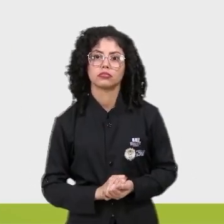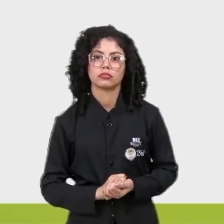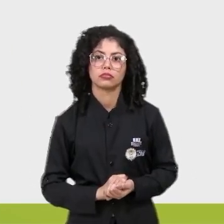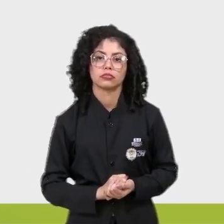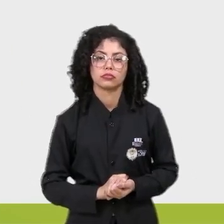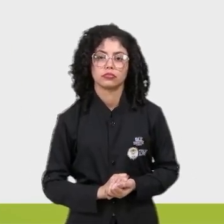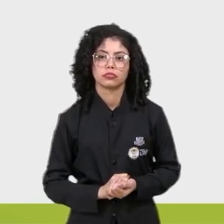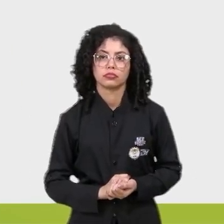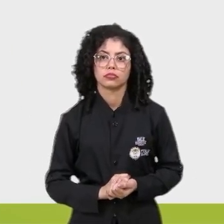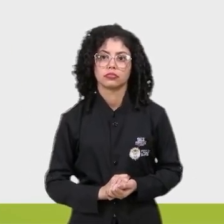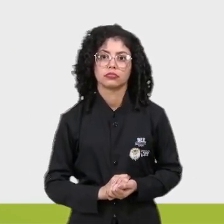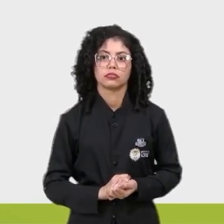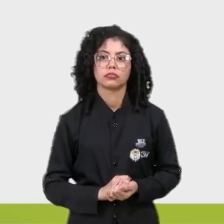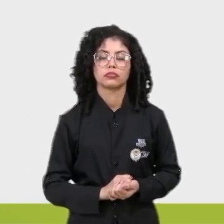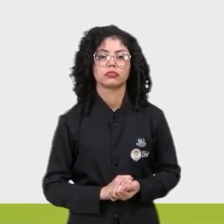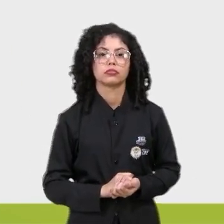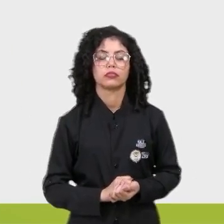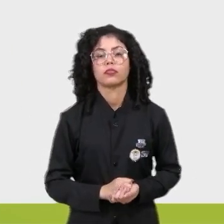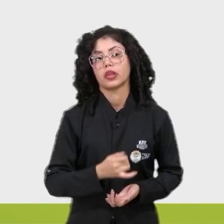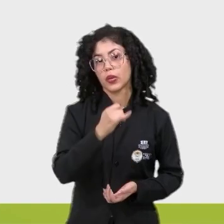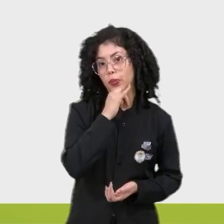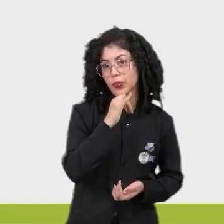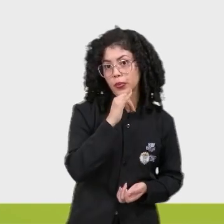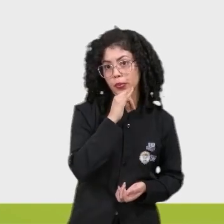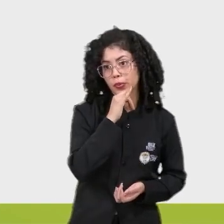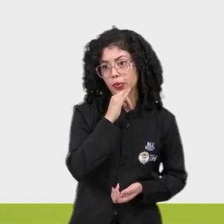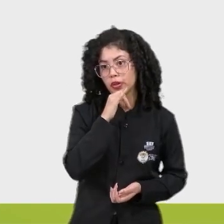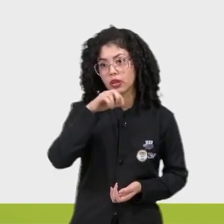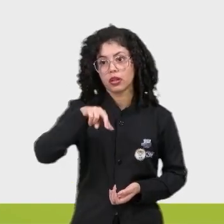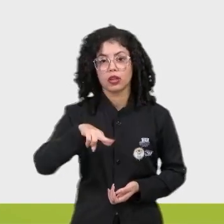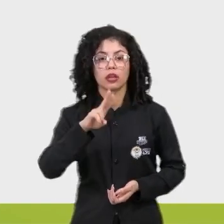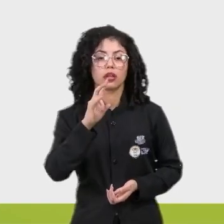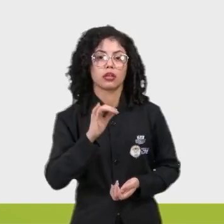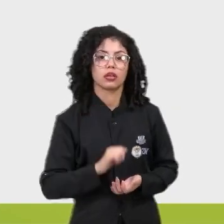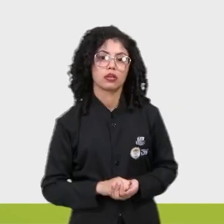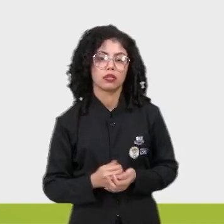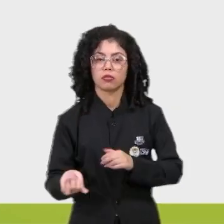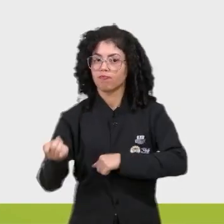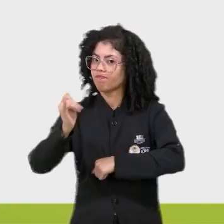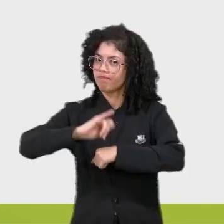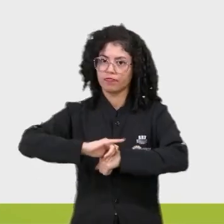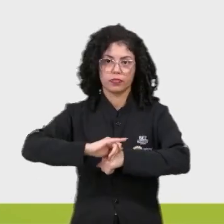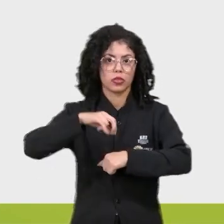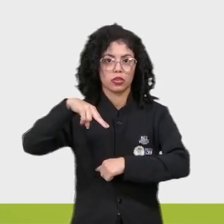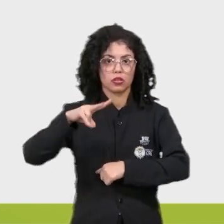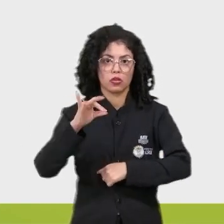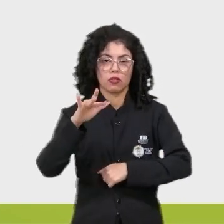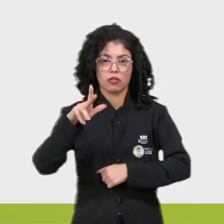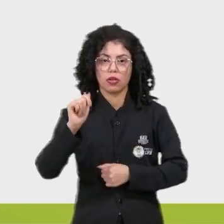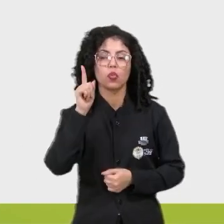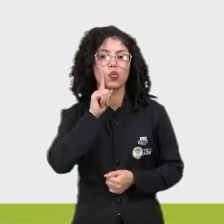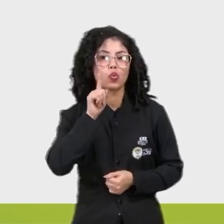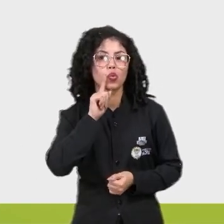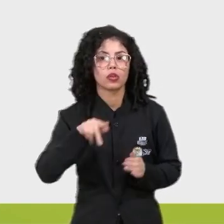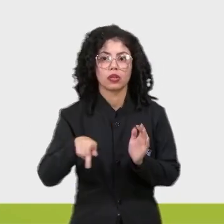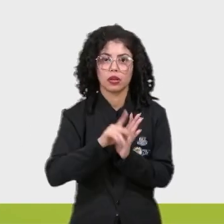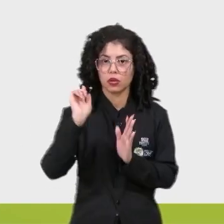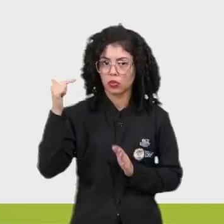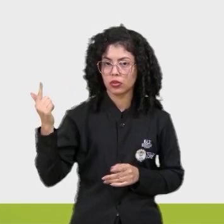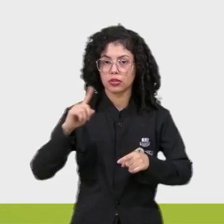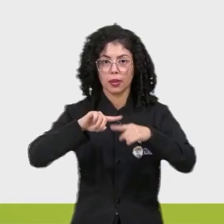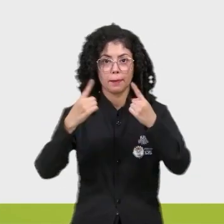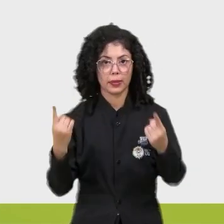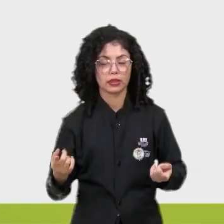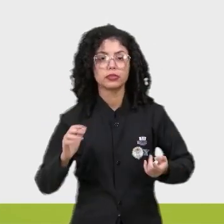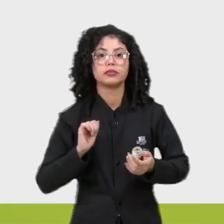fronteiras nacionais. Então, Nova York, por exemplo, não é a capital dos Estados Unidos. A capital dos Estados Unidos é Washington. Porém,